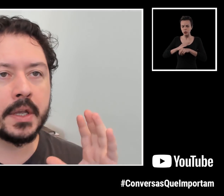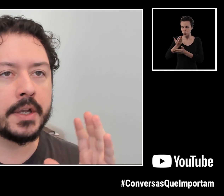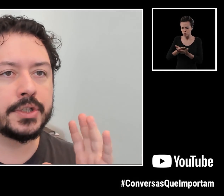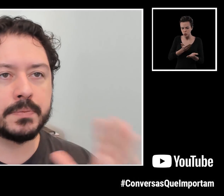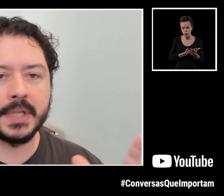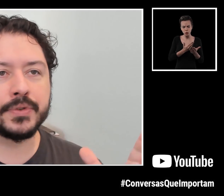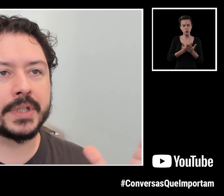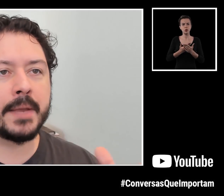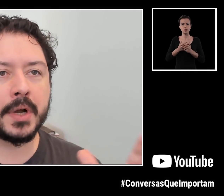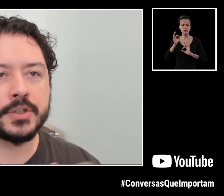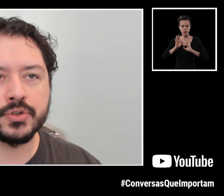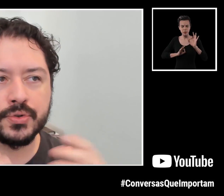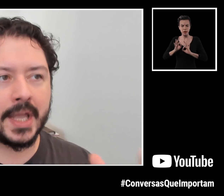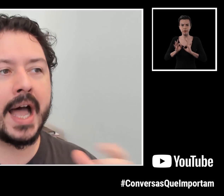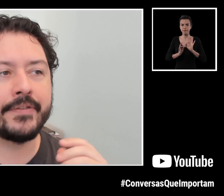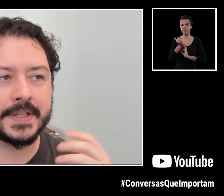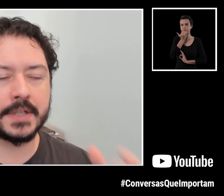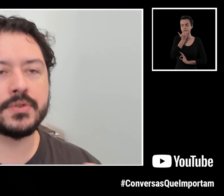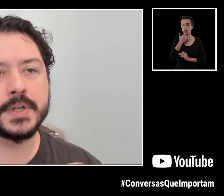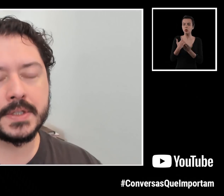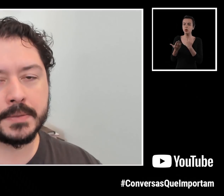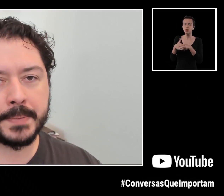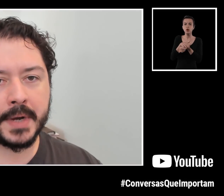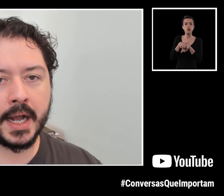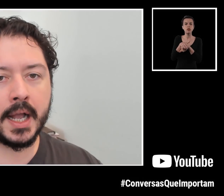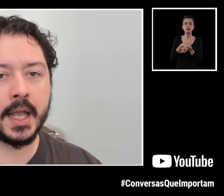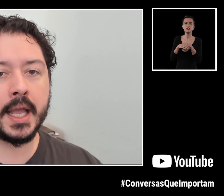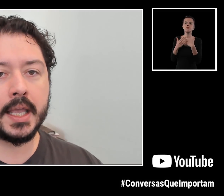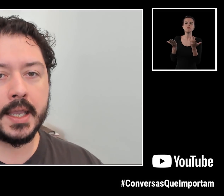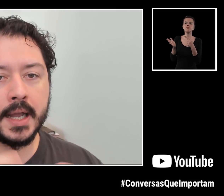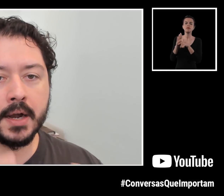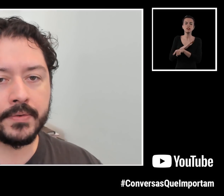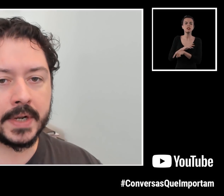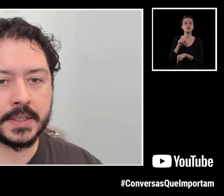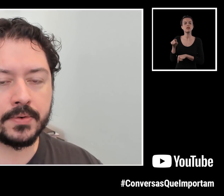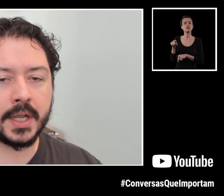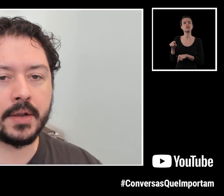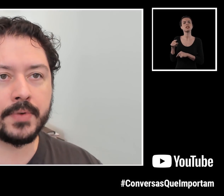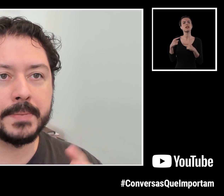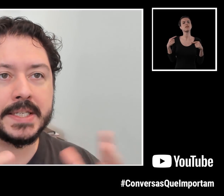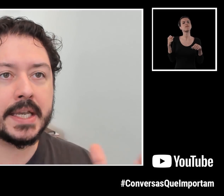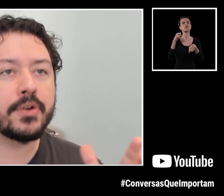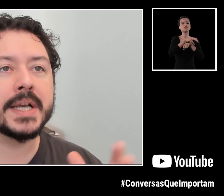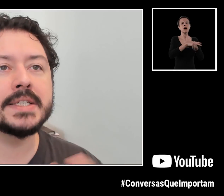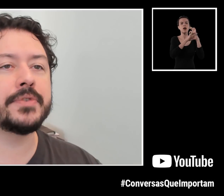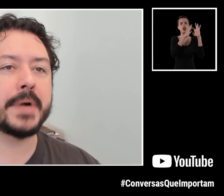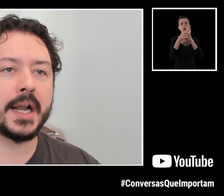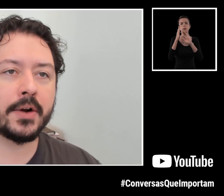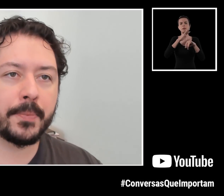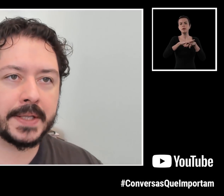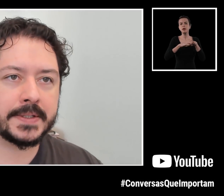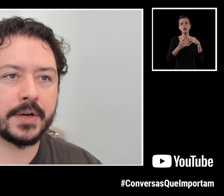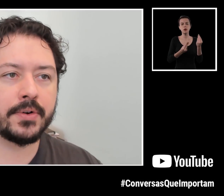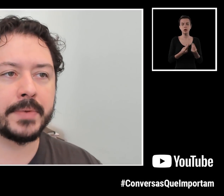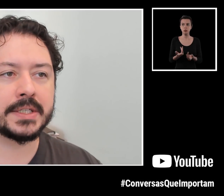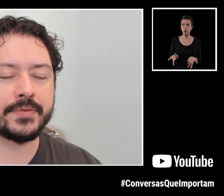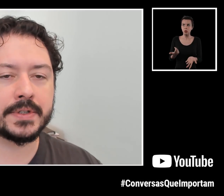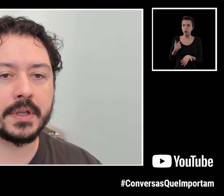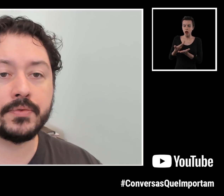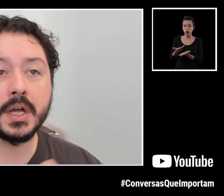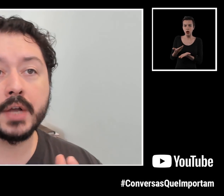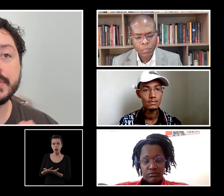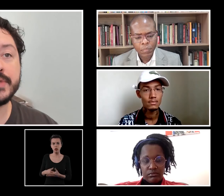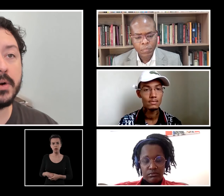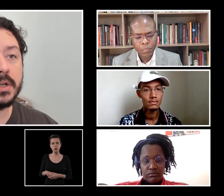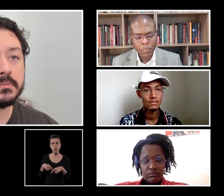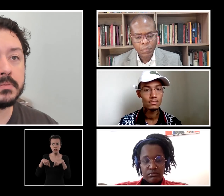mas que, né, teve o tempo ali de estudar, fazer as coisas, se preparar. E na conversa com ele, eu falei, mas e aí, como é que você foi parar na competição? Como é que você